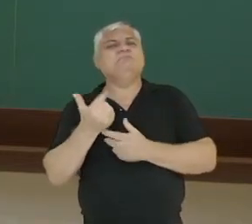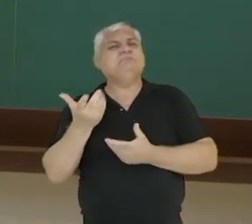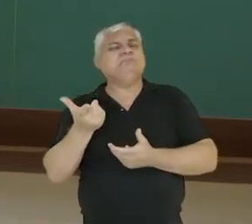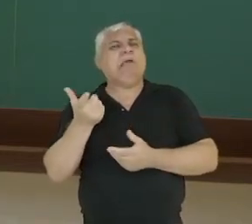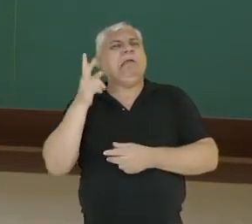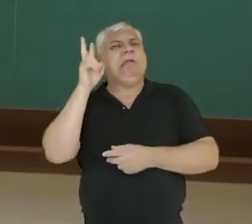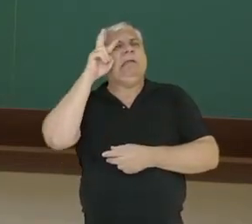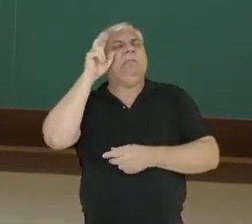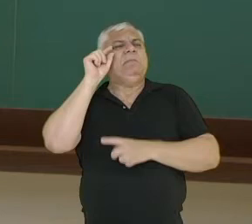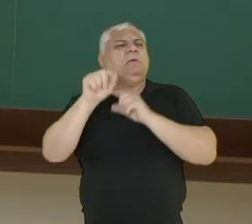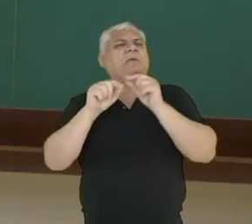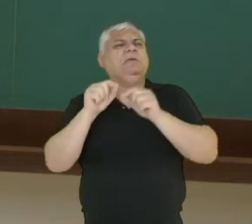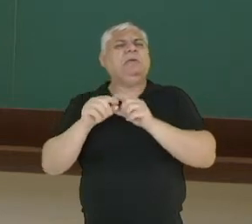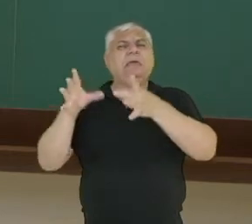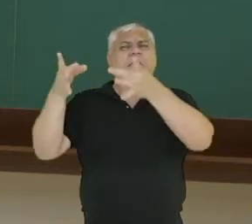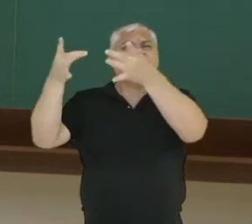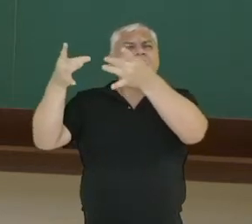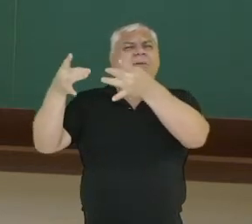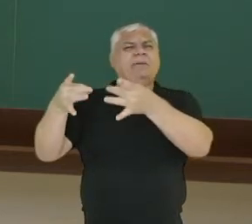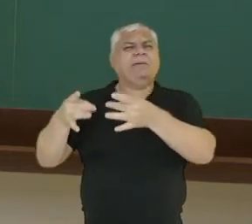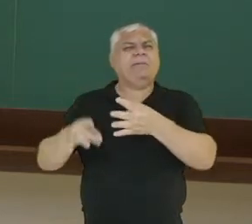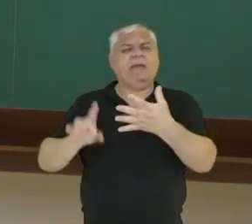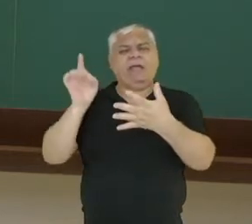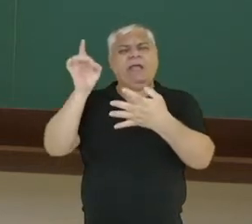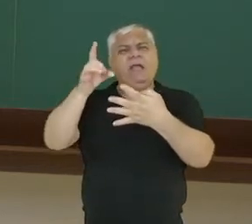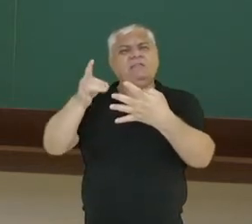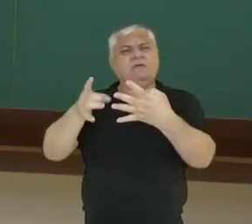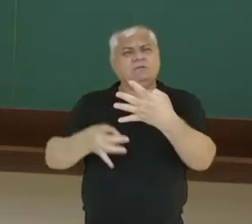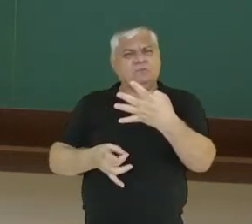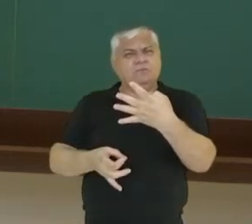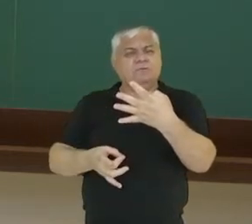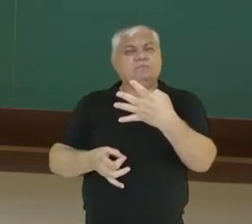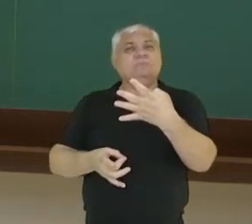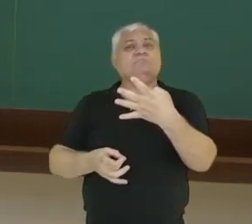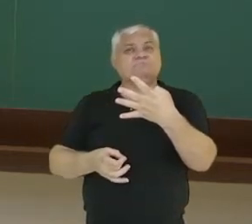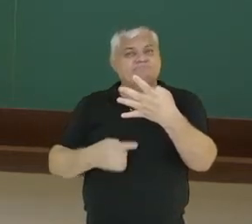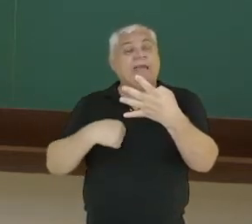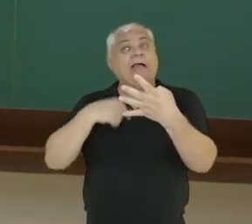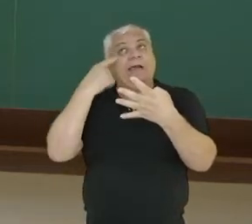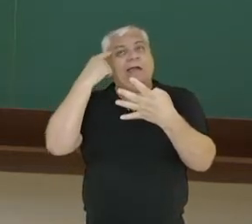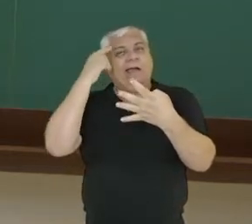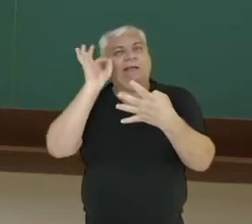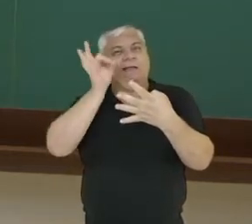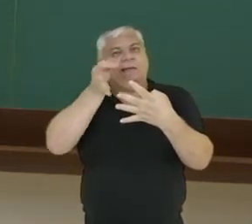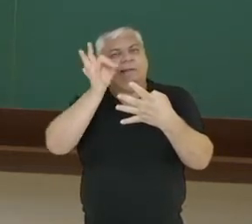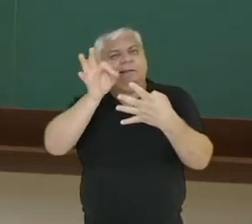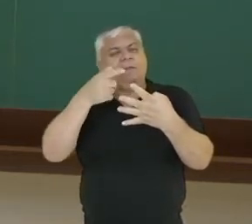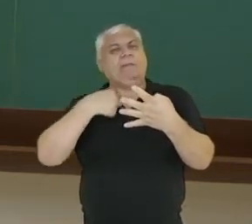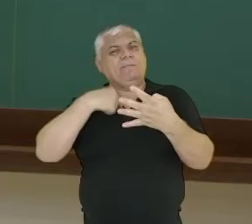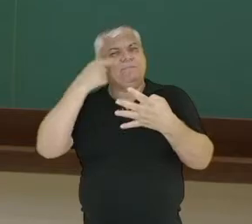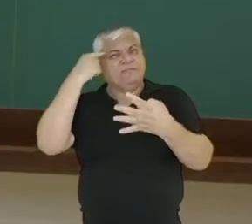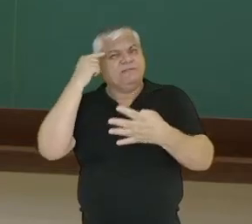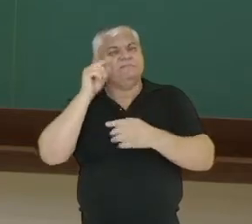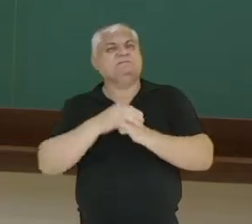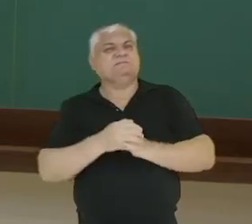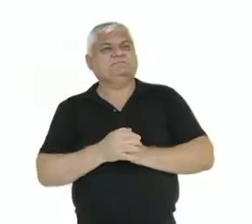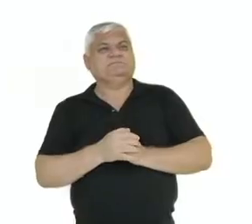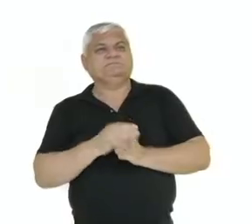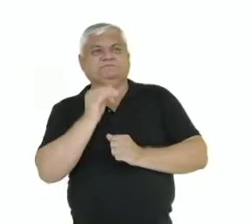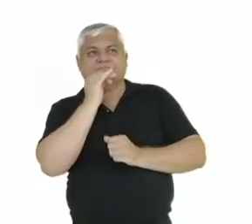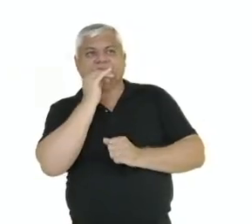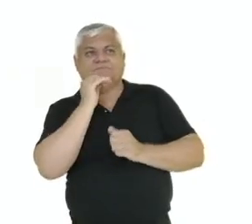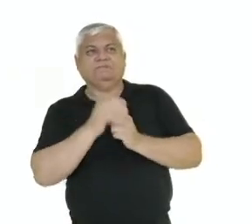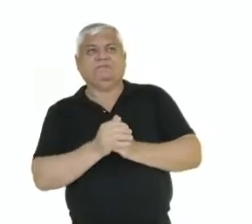a definição de cada uma delas, professor. E eu pensei nisso, tá? Eu pensei em você. Veja aqui,